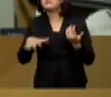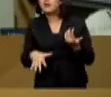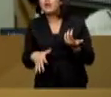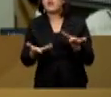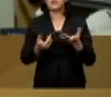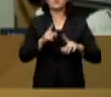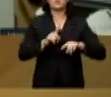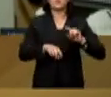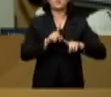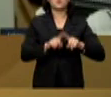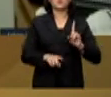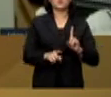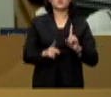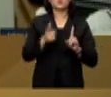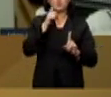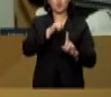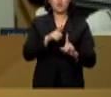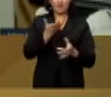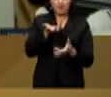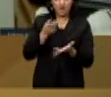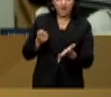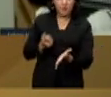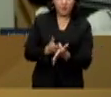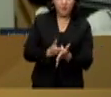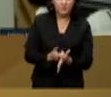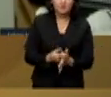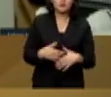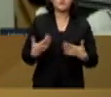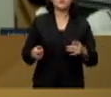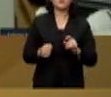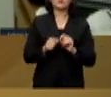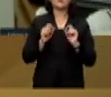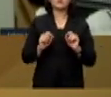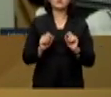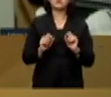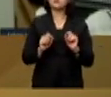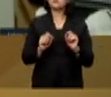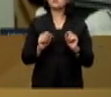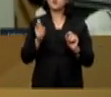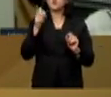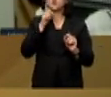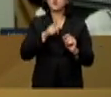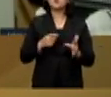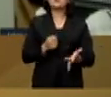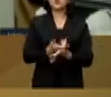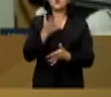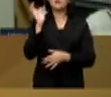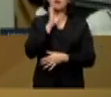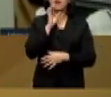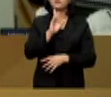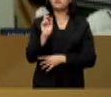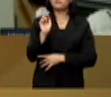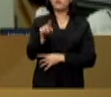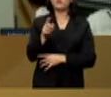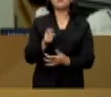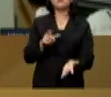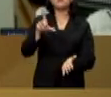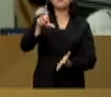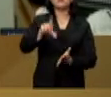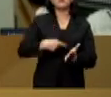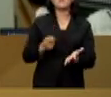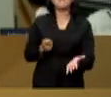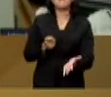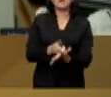vista, disparando sua compra por simples apertar de botões e fazendo pagamento mediante autorização